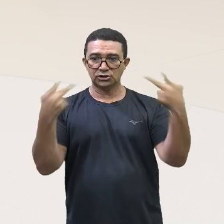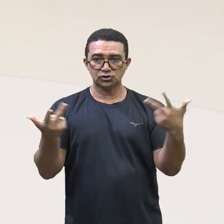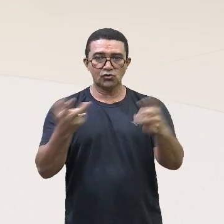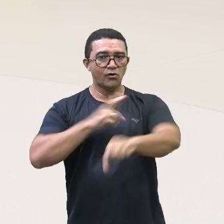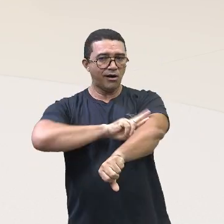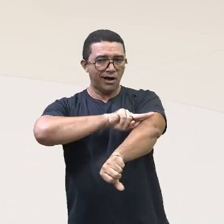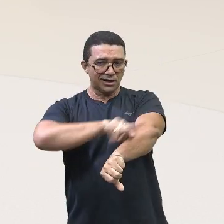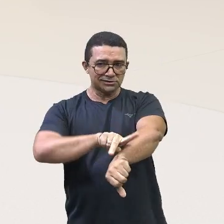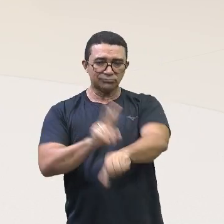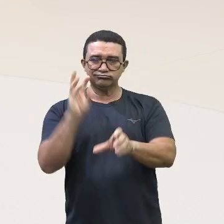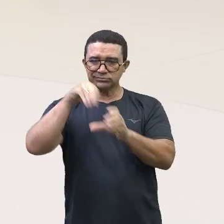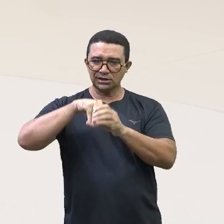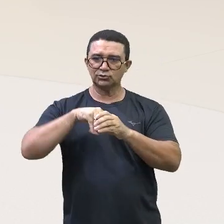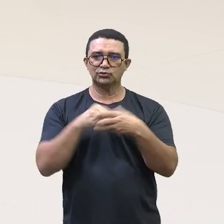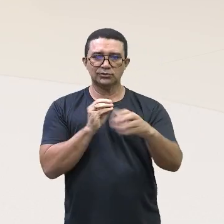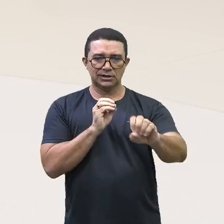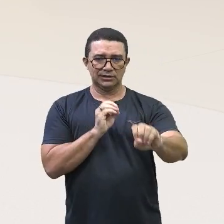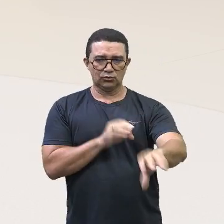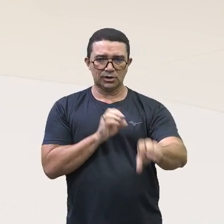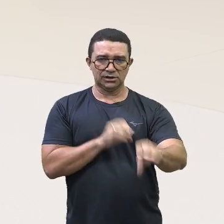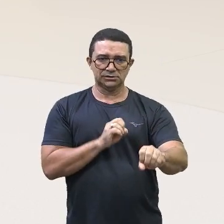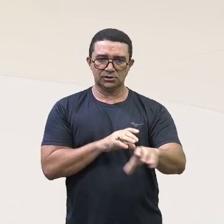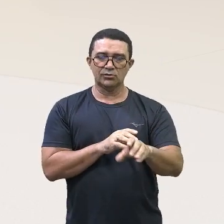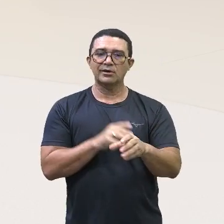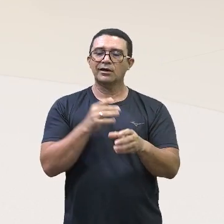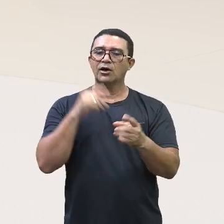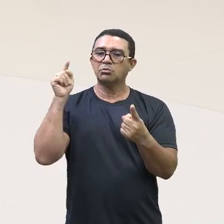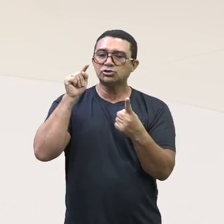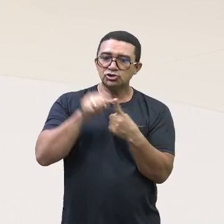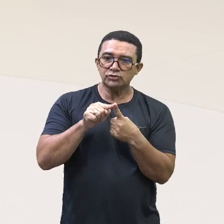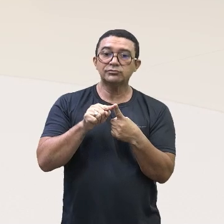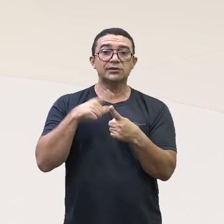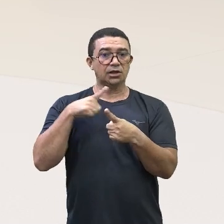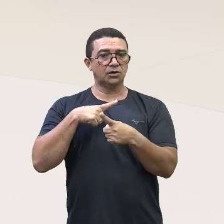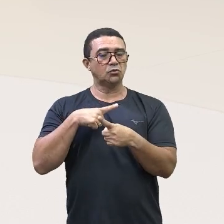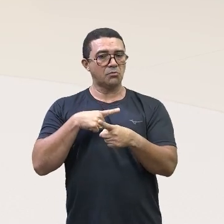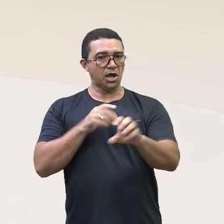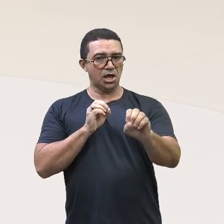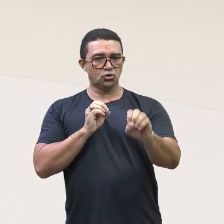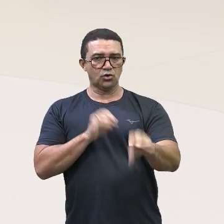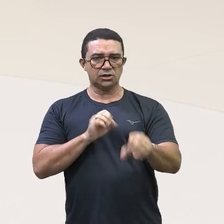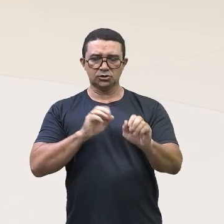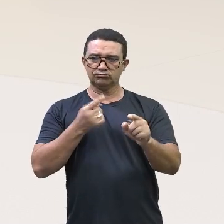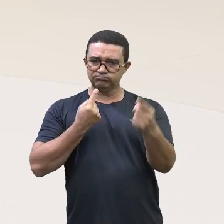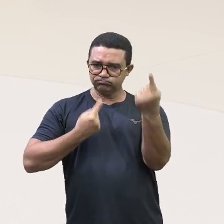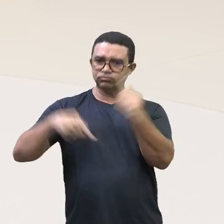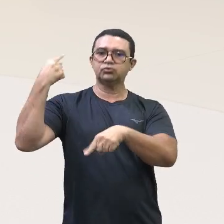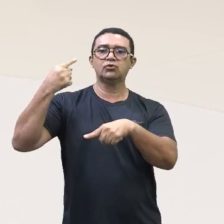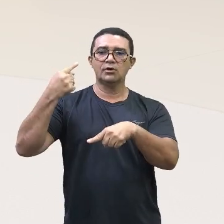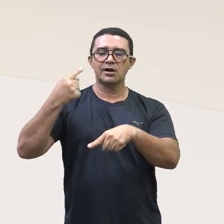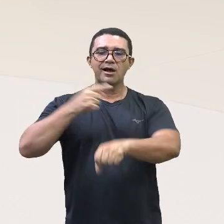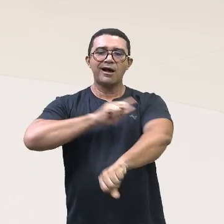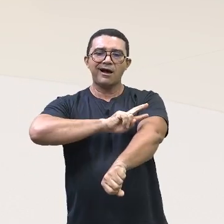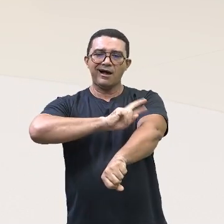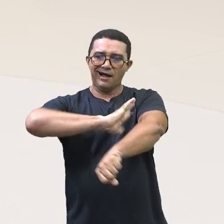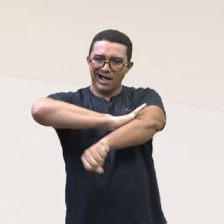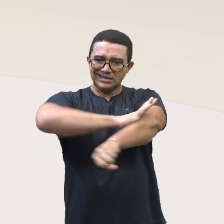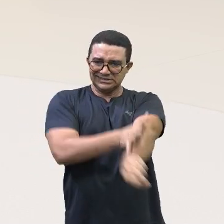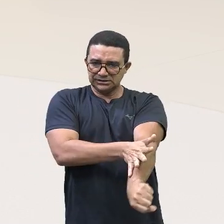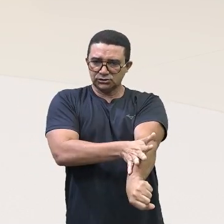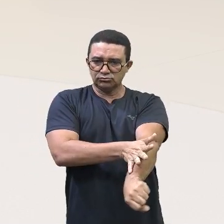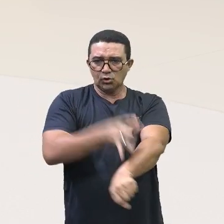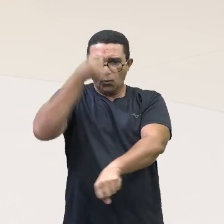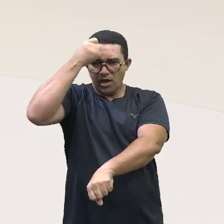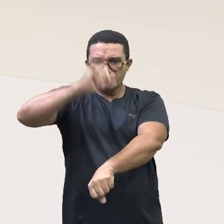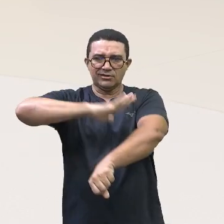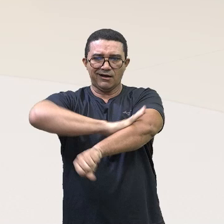educação visa garantir uma educação que supere o racismo. Por isso que é importante conhecer, porque supera o